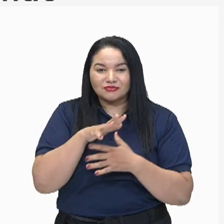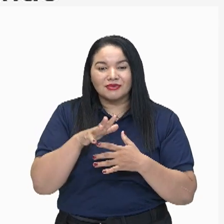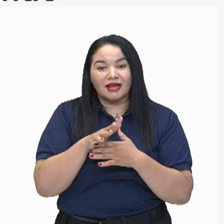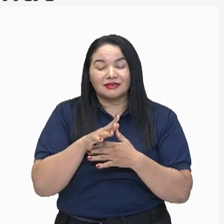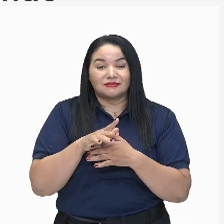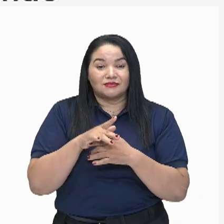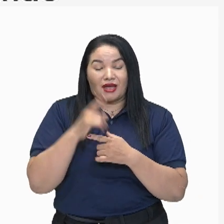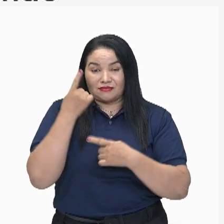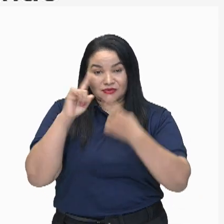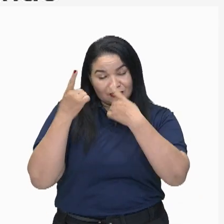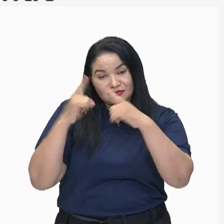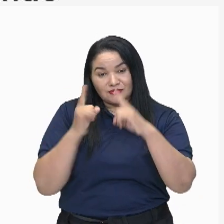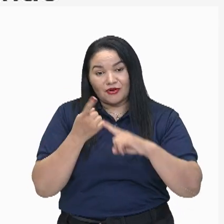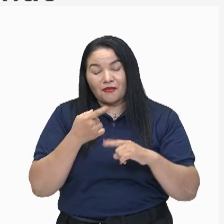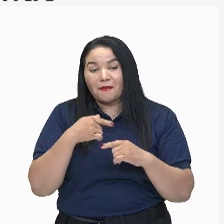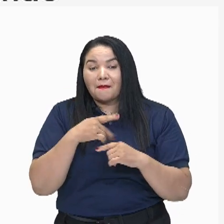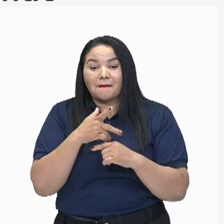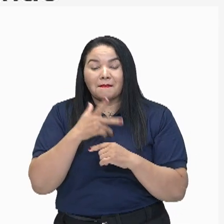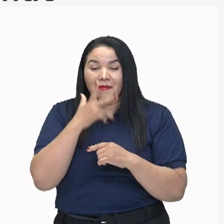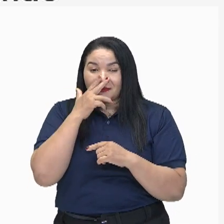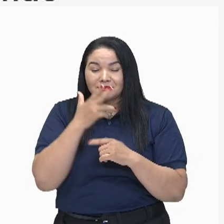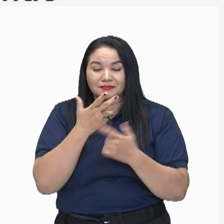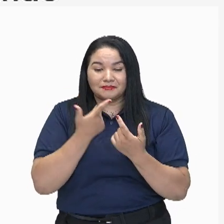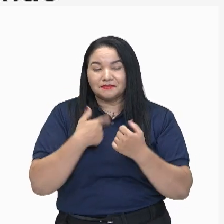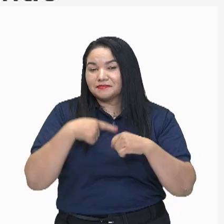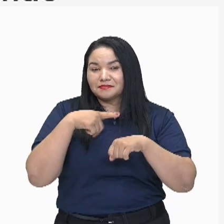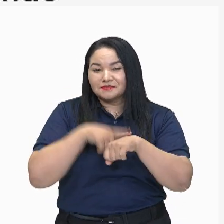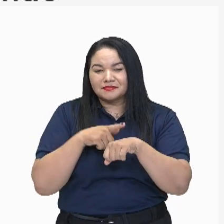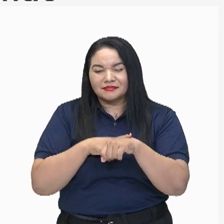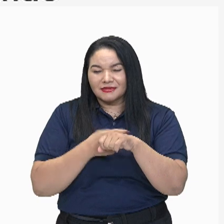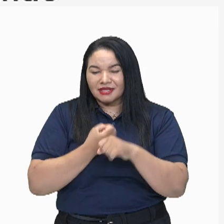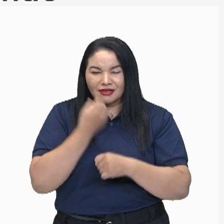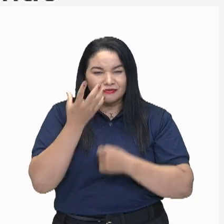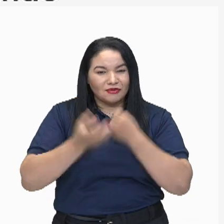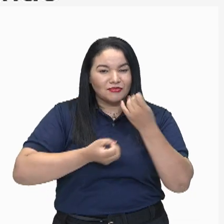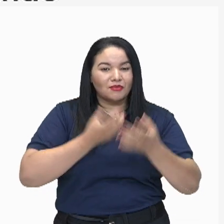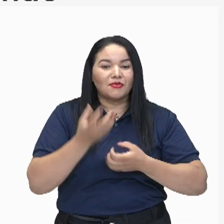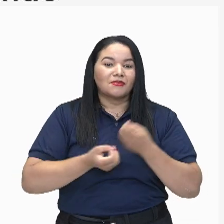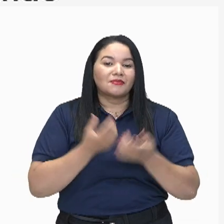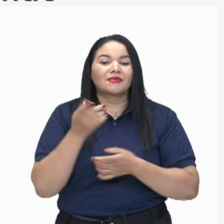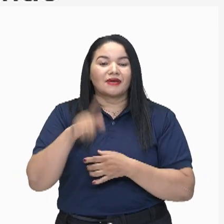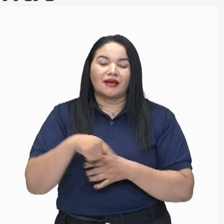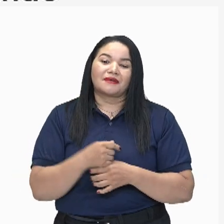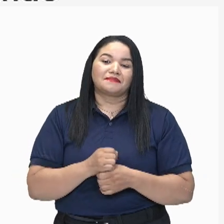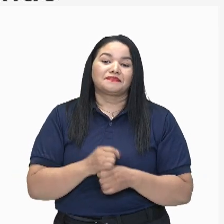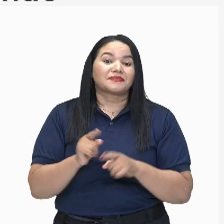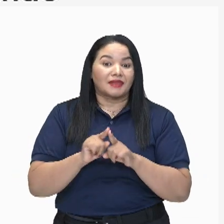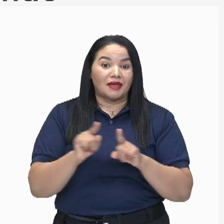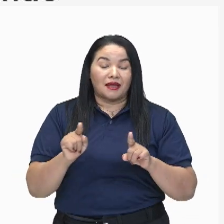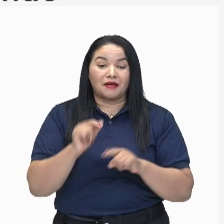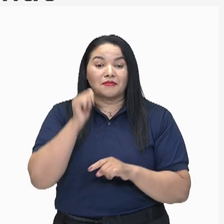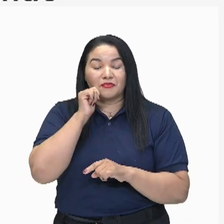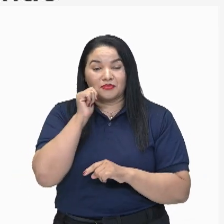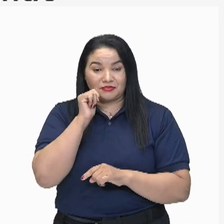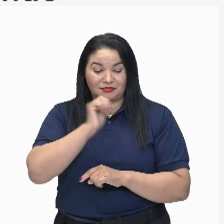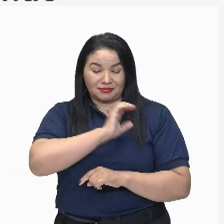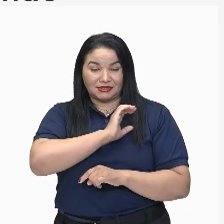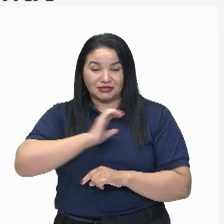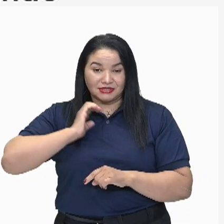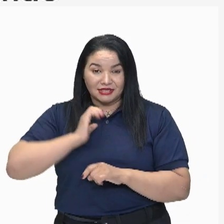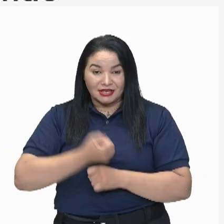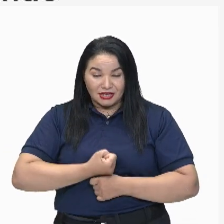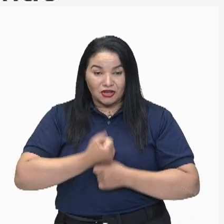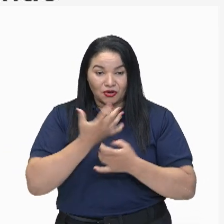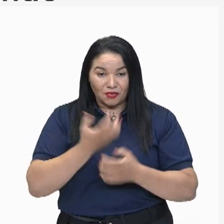se passa 1 minuto, mas ele pensou ali por várias páginas. Clarice usava uma linguagem poética e reflexiva,